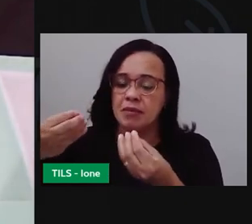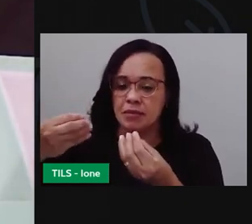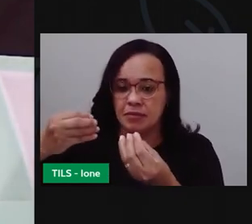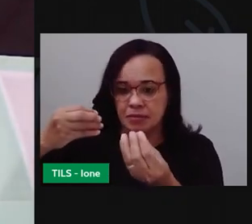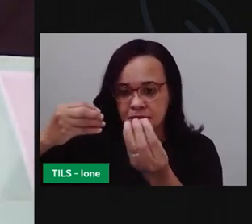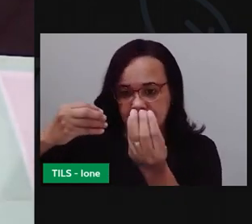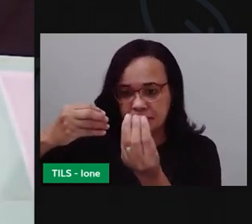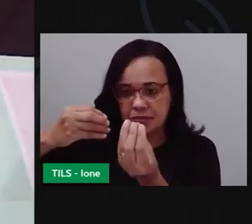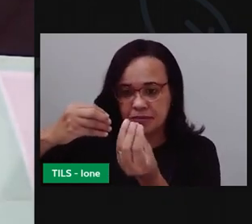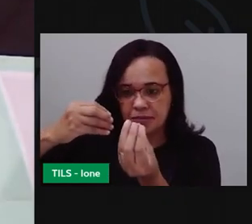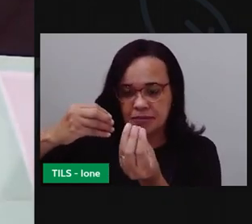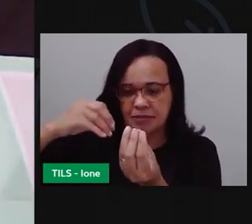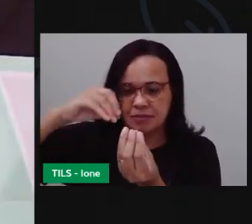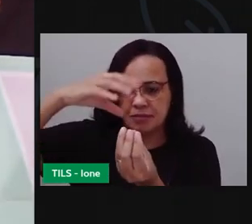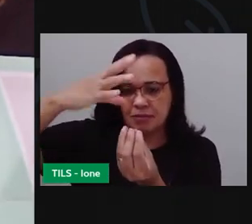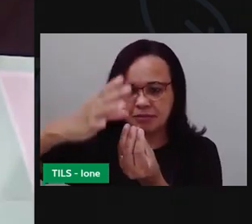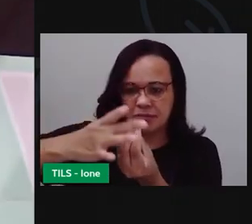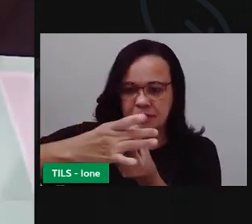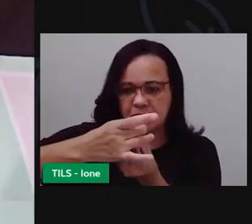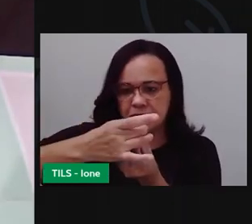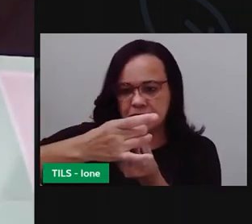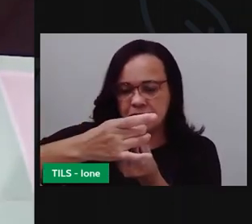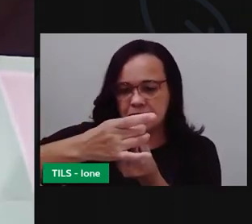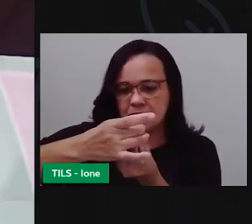os copos.